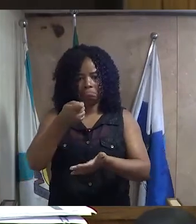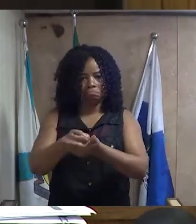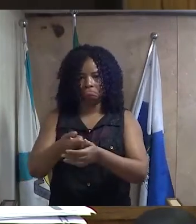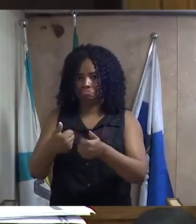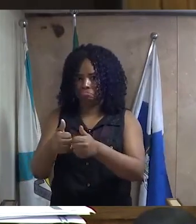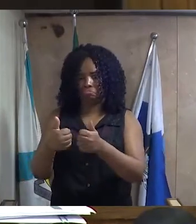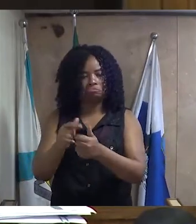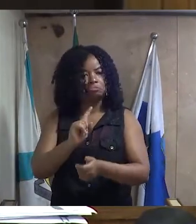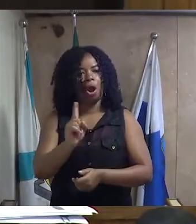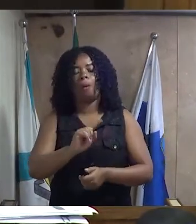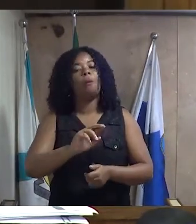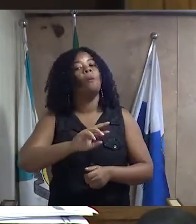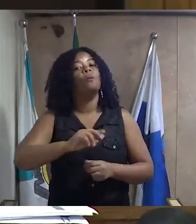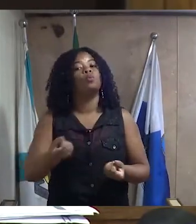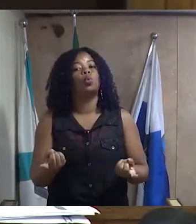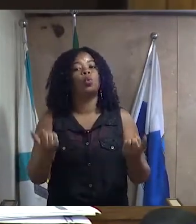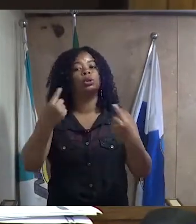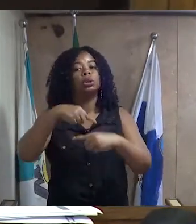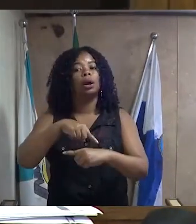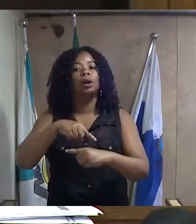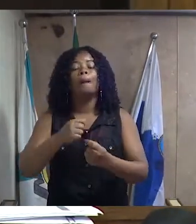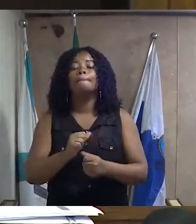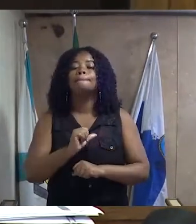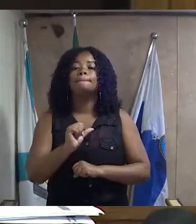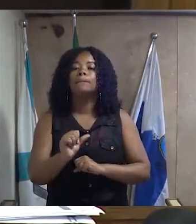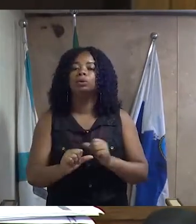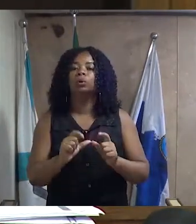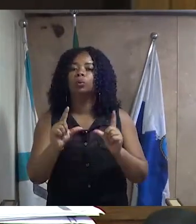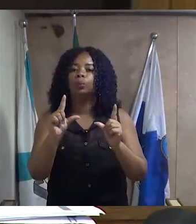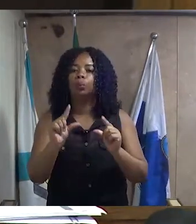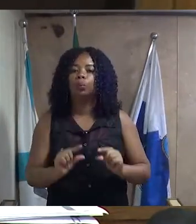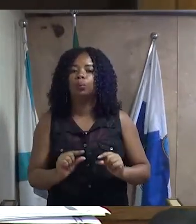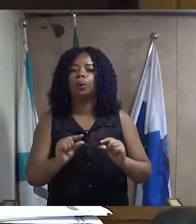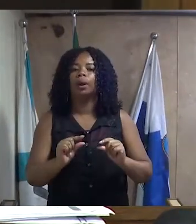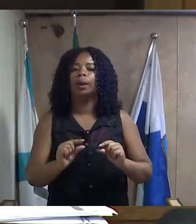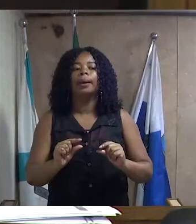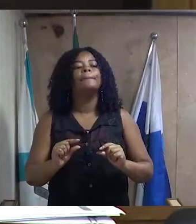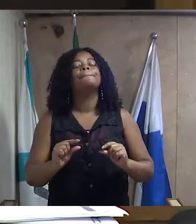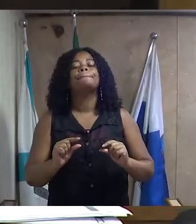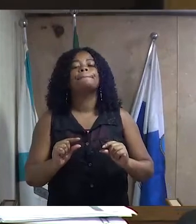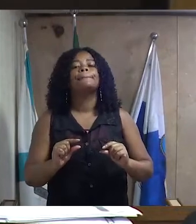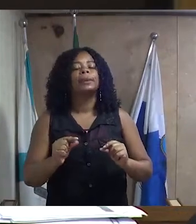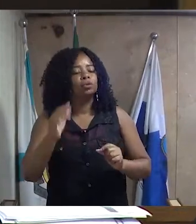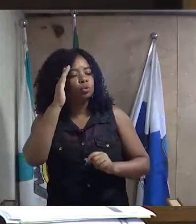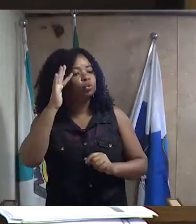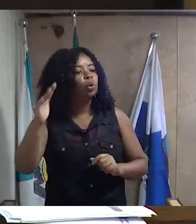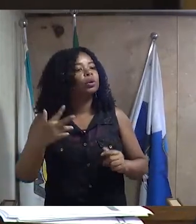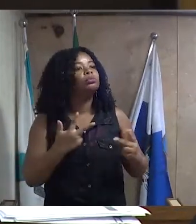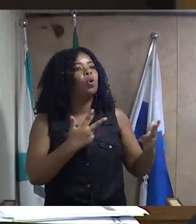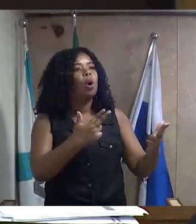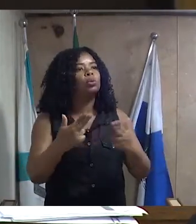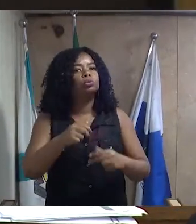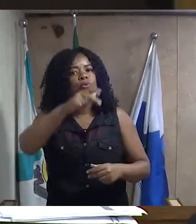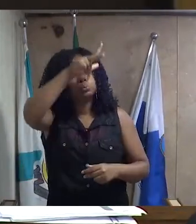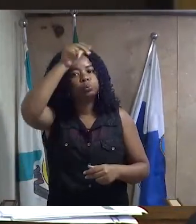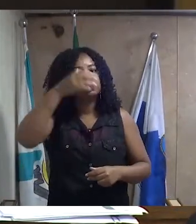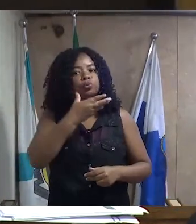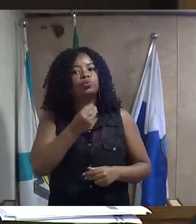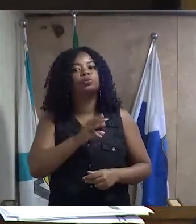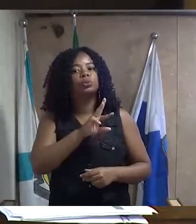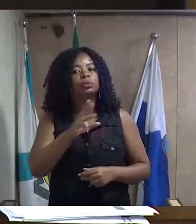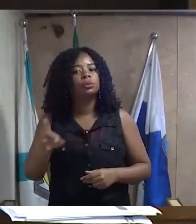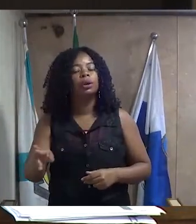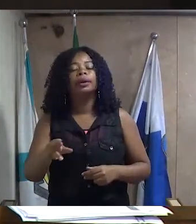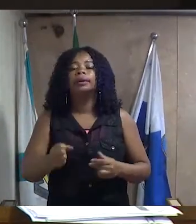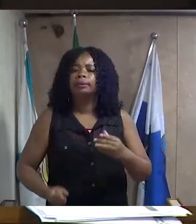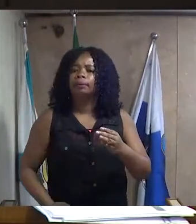contrário, ele reduziu. E assim como é sonho do prefeito Washington Reis, também criar